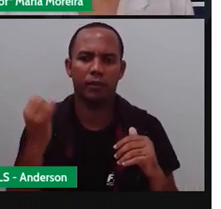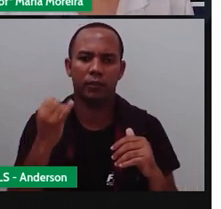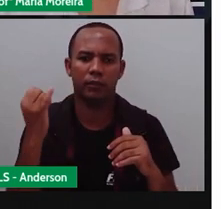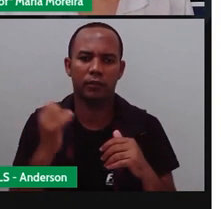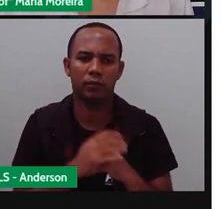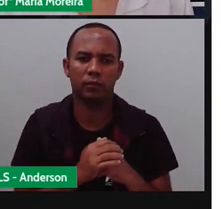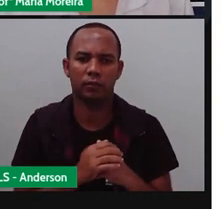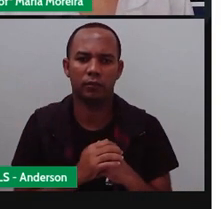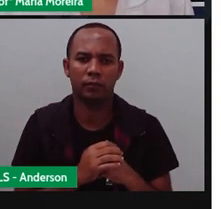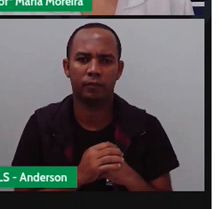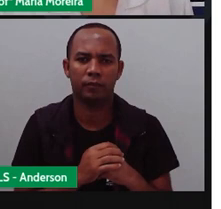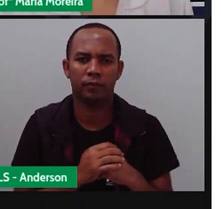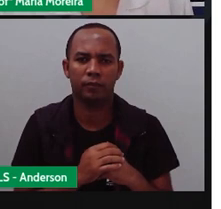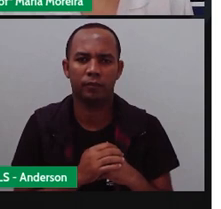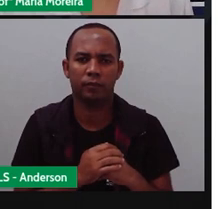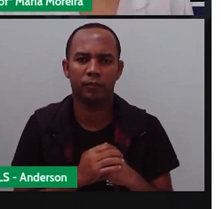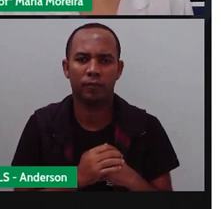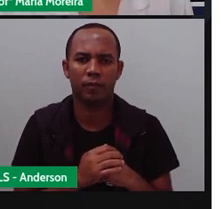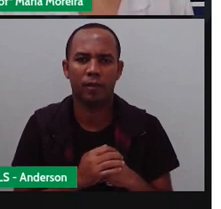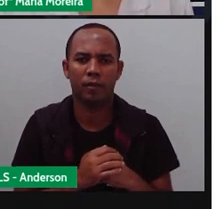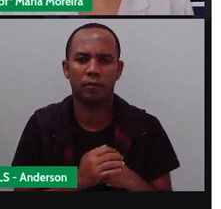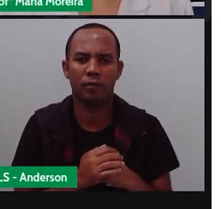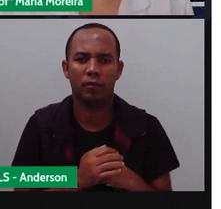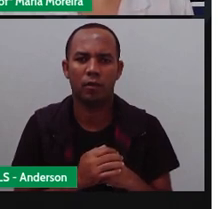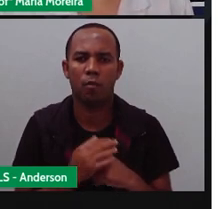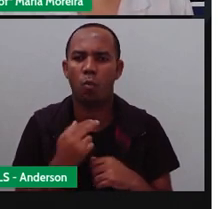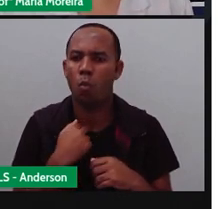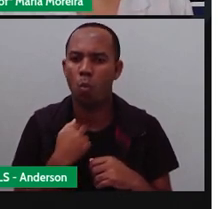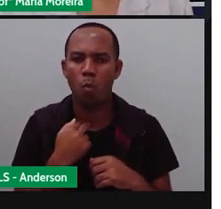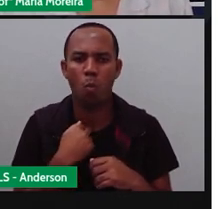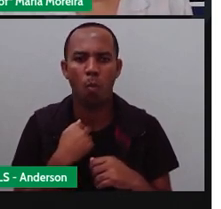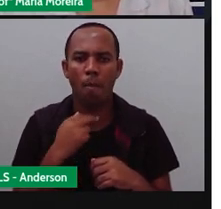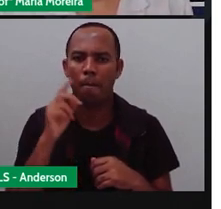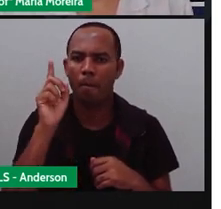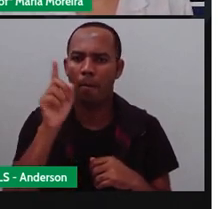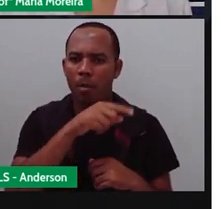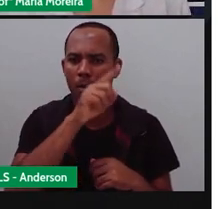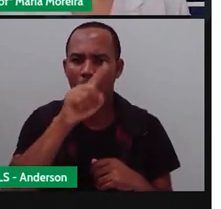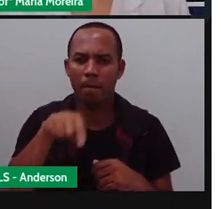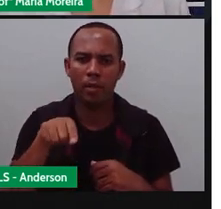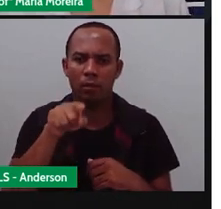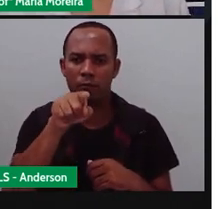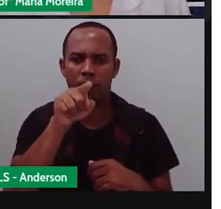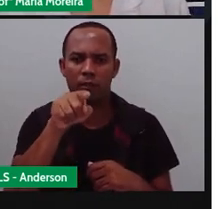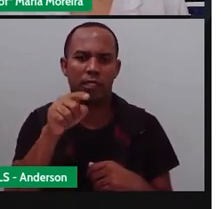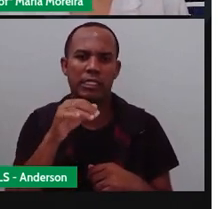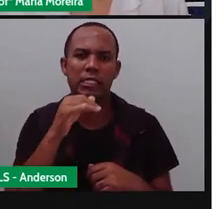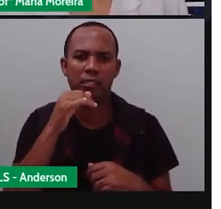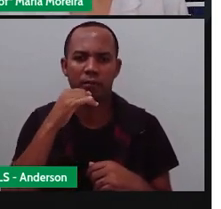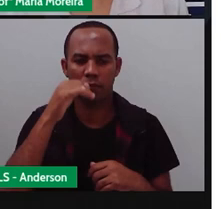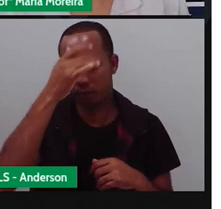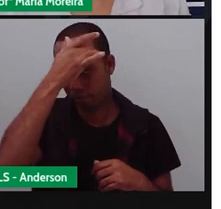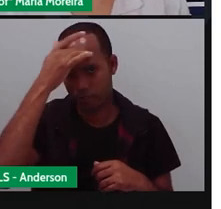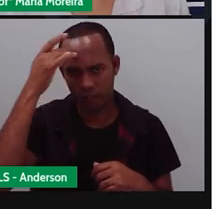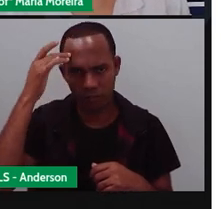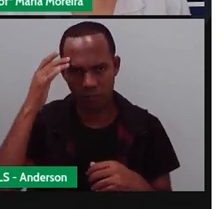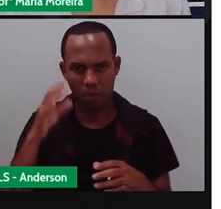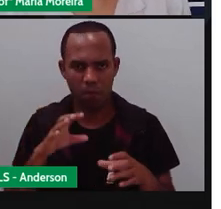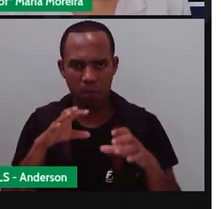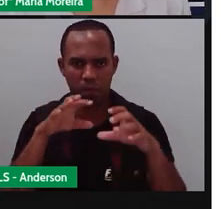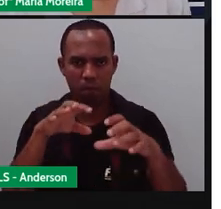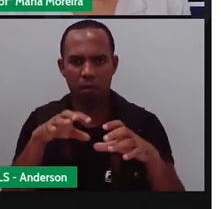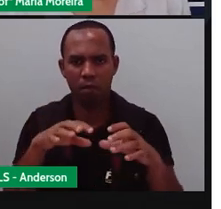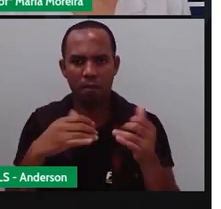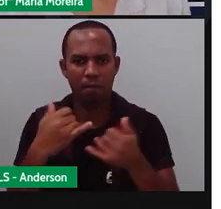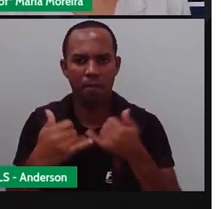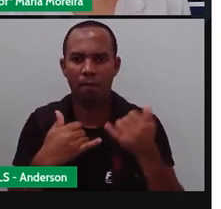regras e normas é contra o mercado tá gente o transporte de pessoas no trator